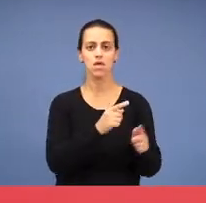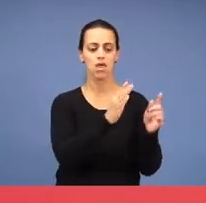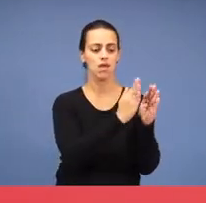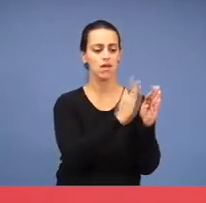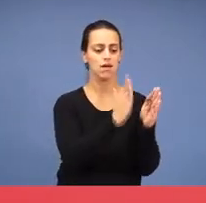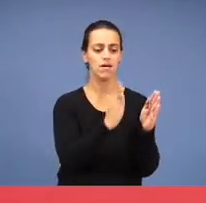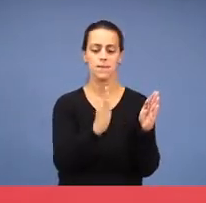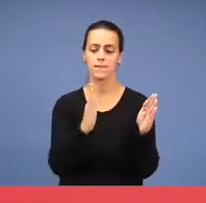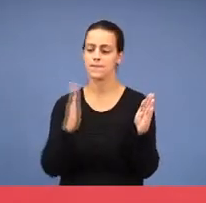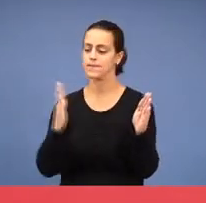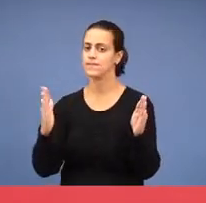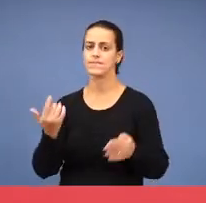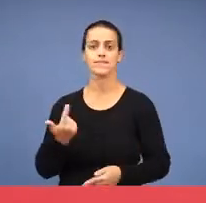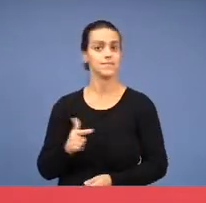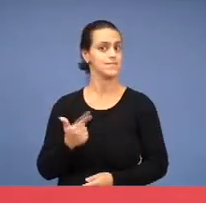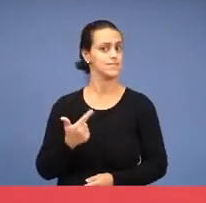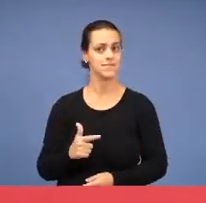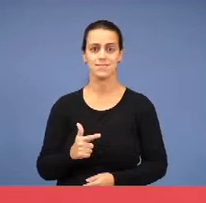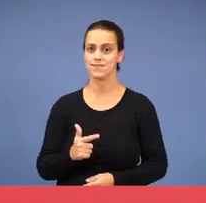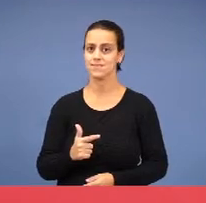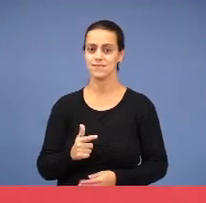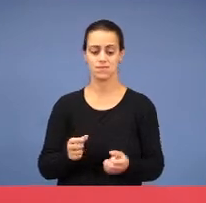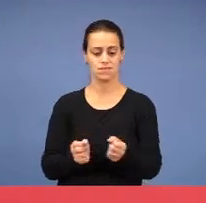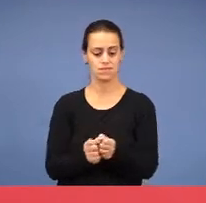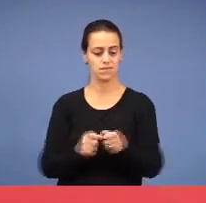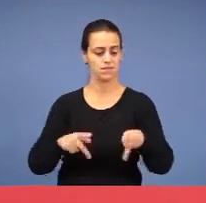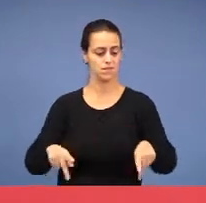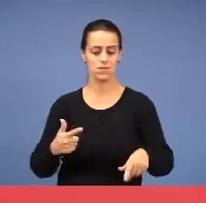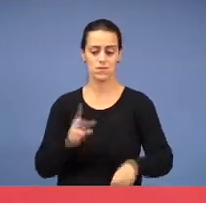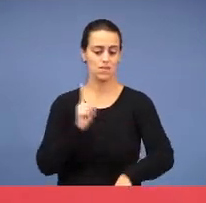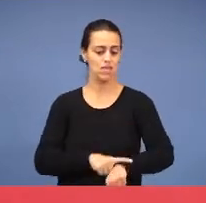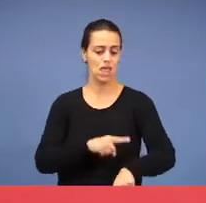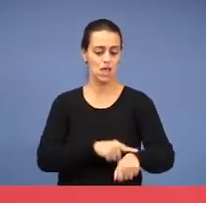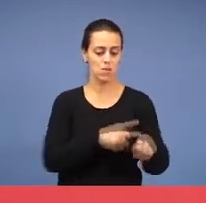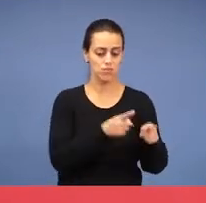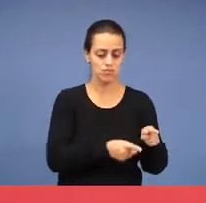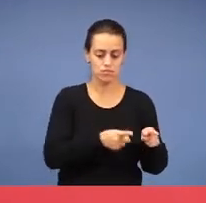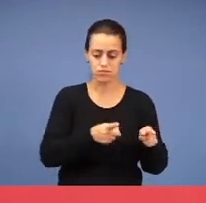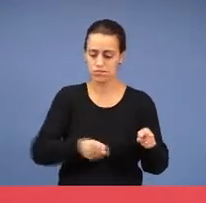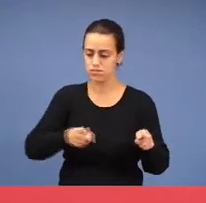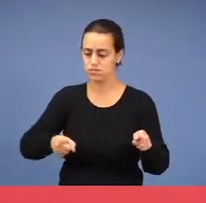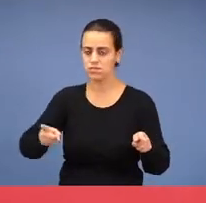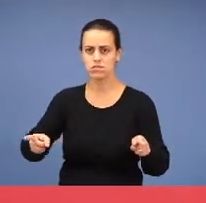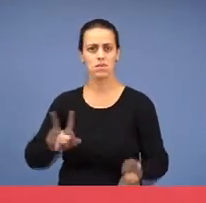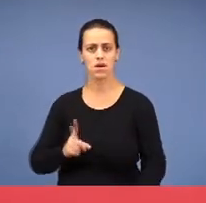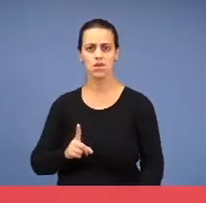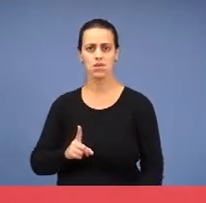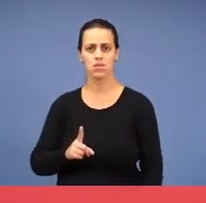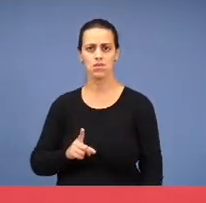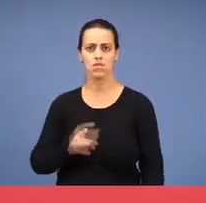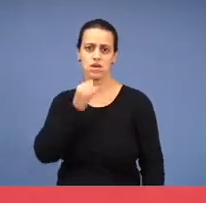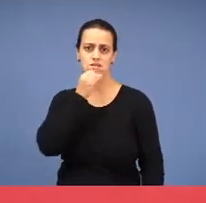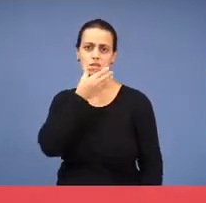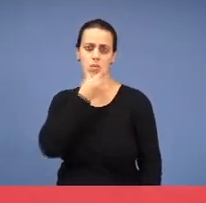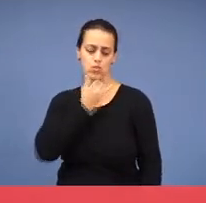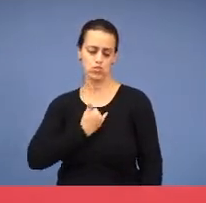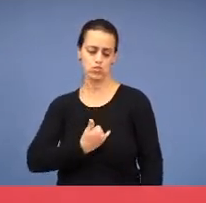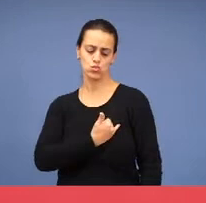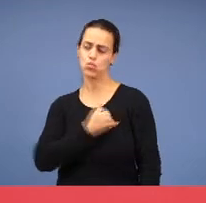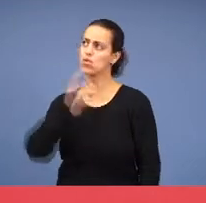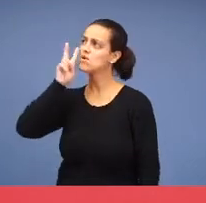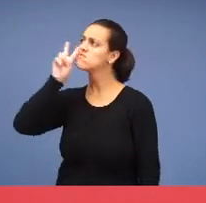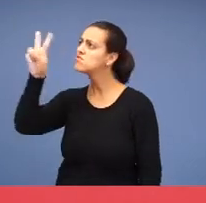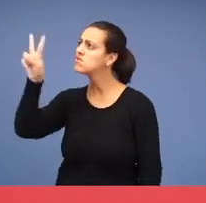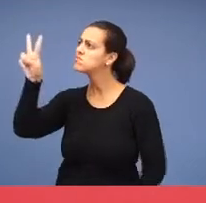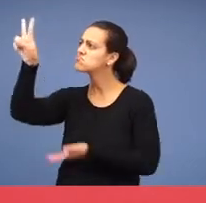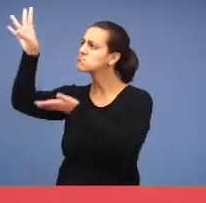isso. No Apocalipse não existe isso. Existe aquilo que João viu e escreveu. O que